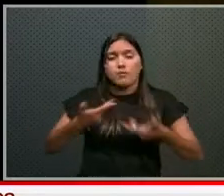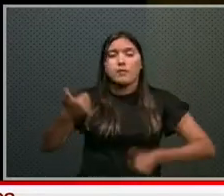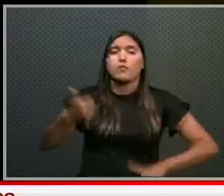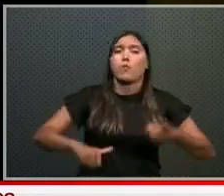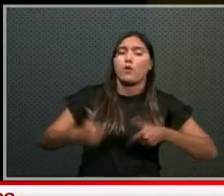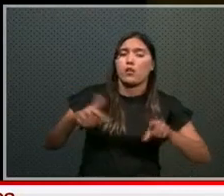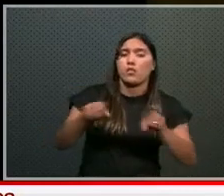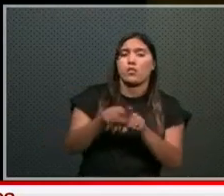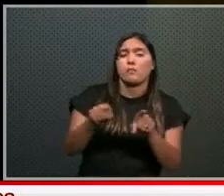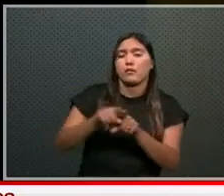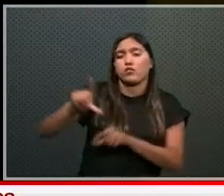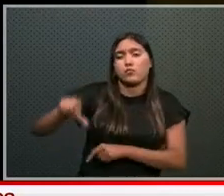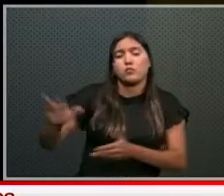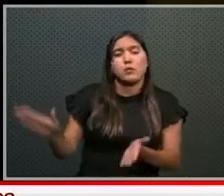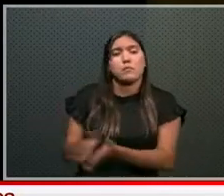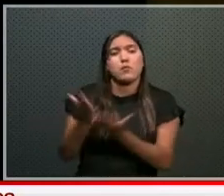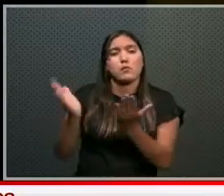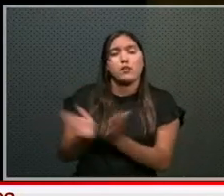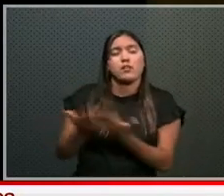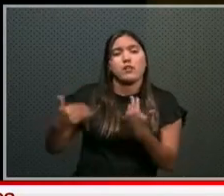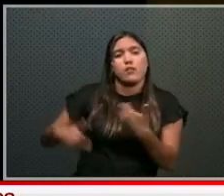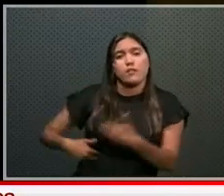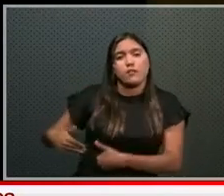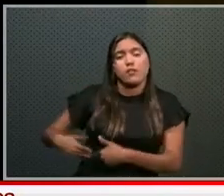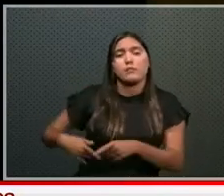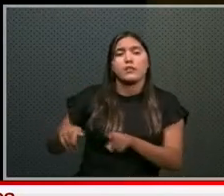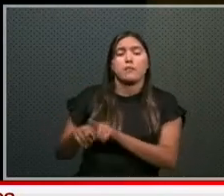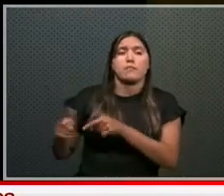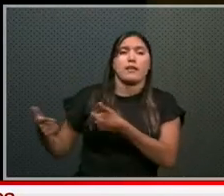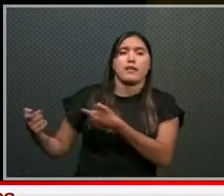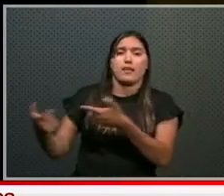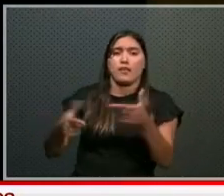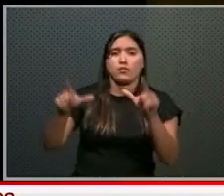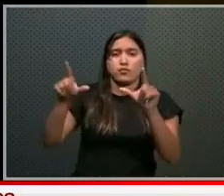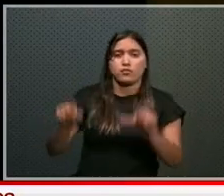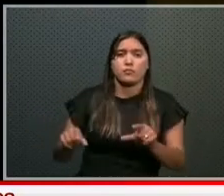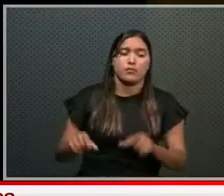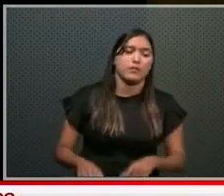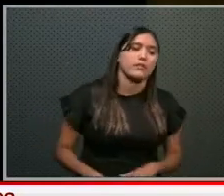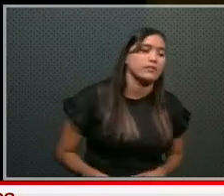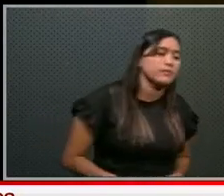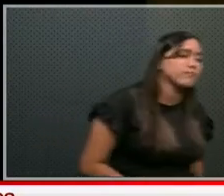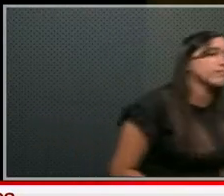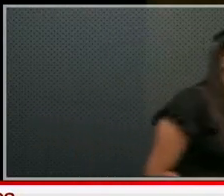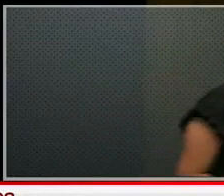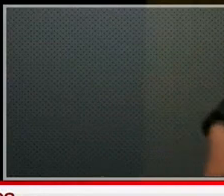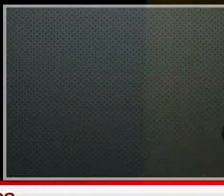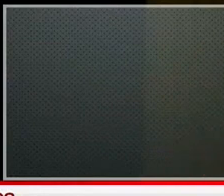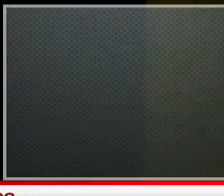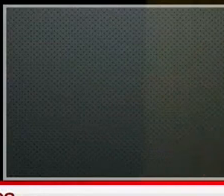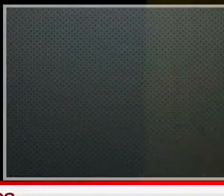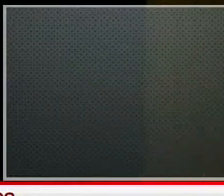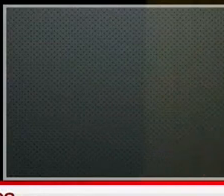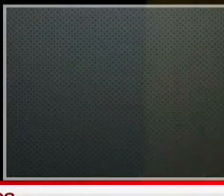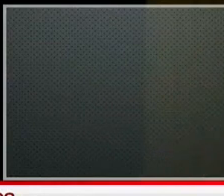para reduzir pobreza fome e eventuais guerra não nos parece razoável